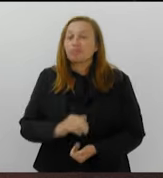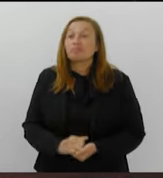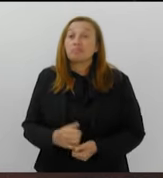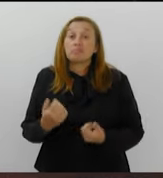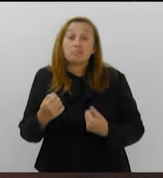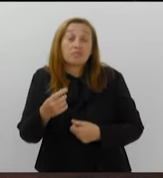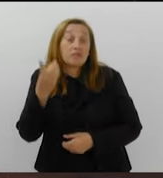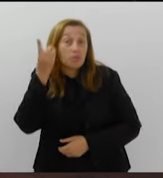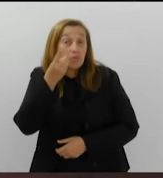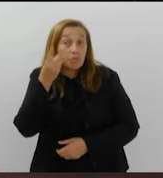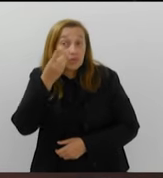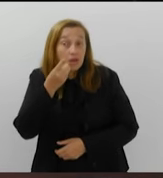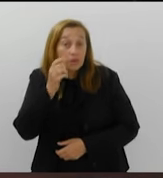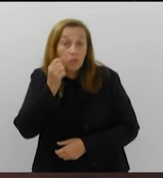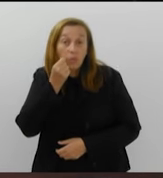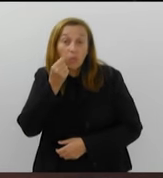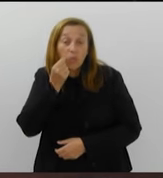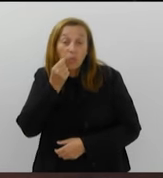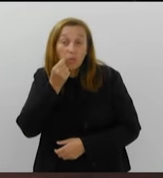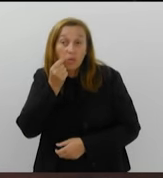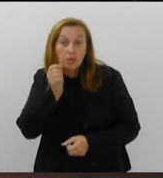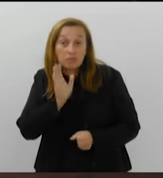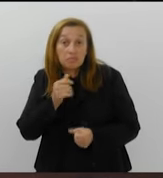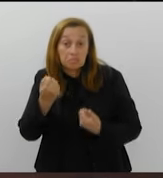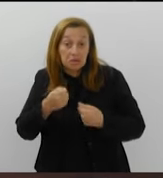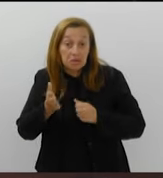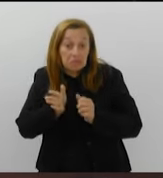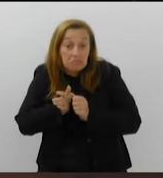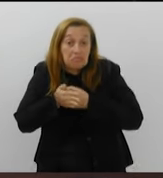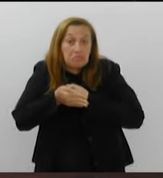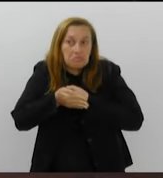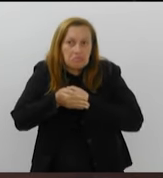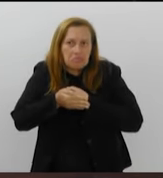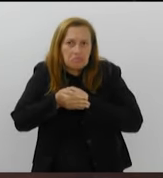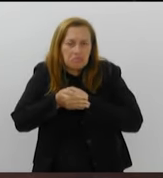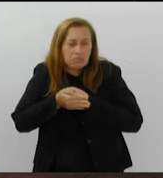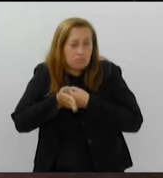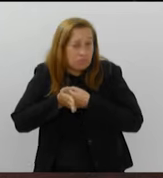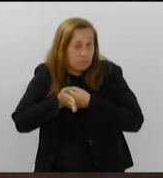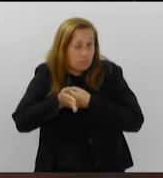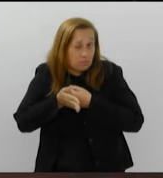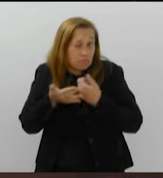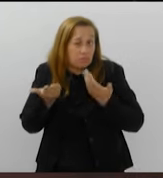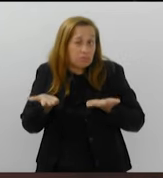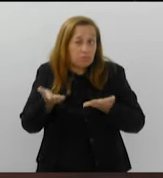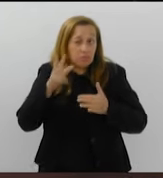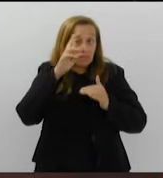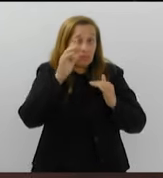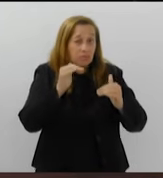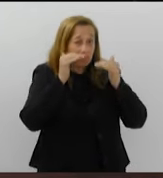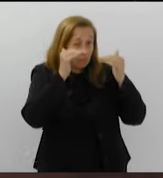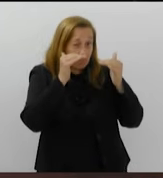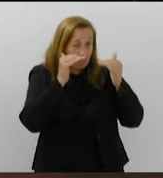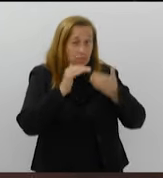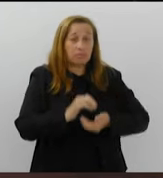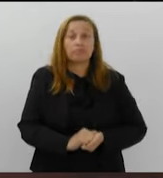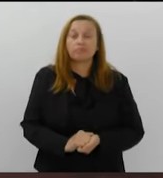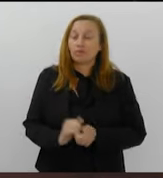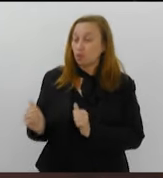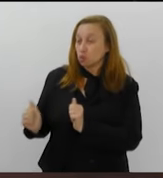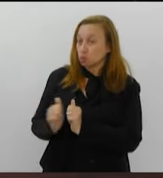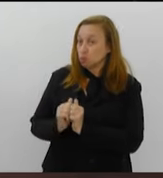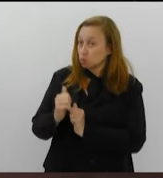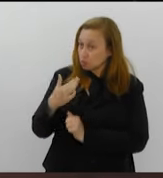Ratinho, sigiloso. E aí, Vossa Excelência, que estava